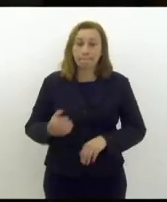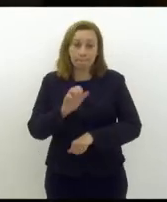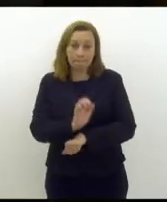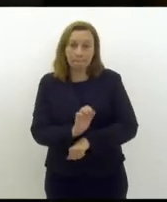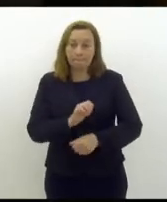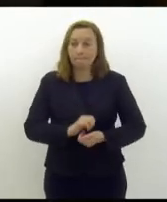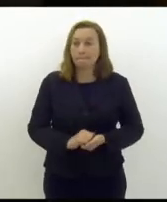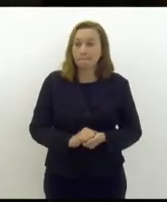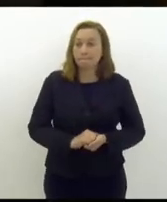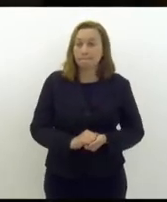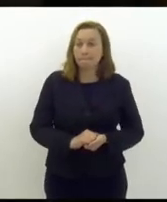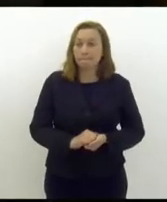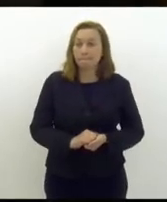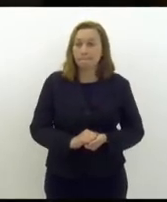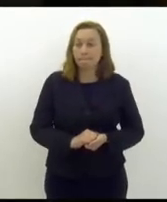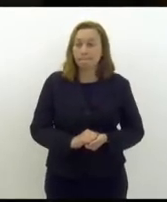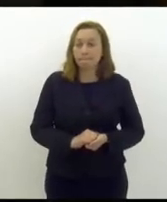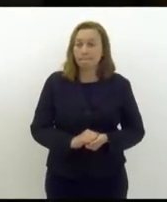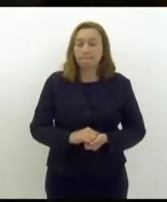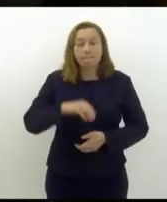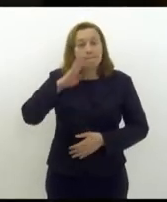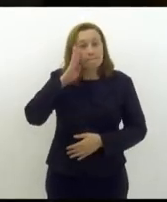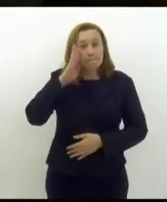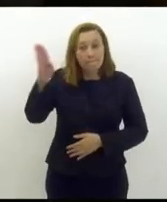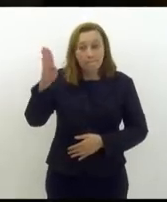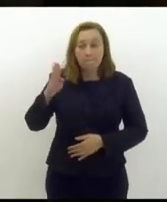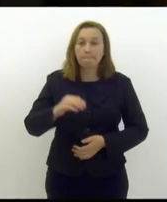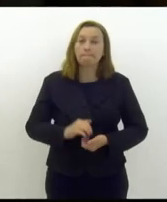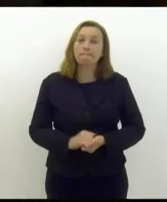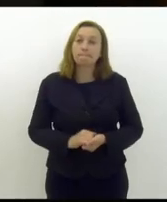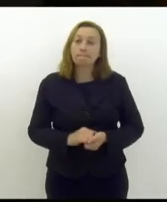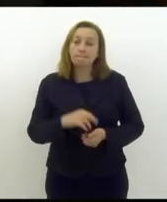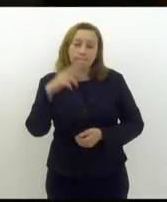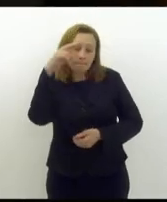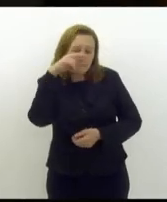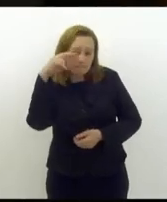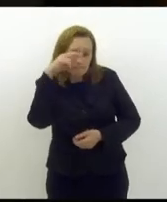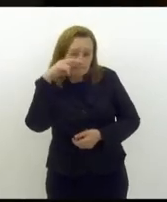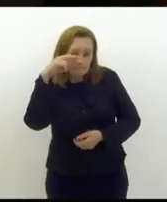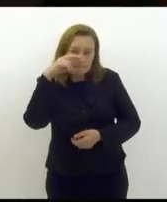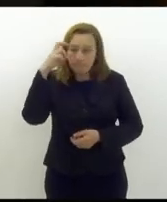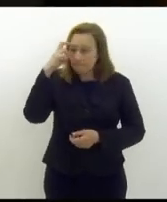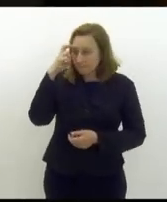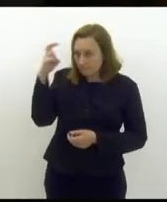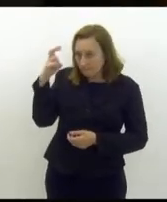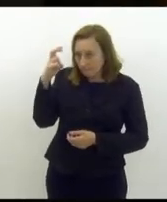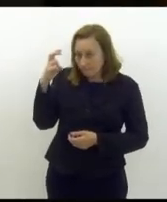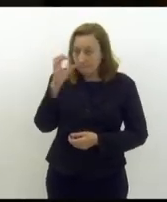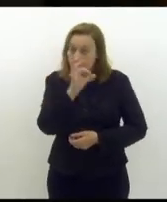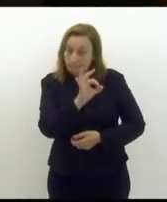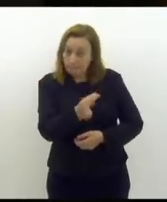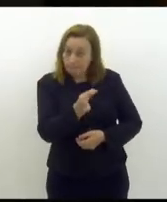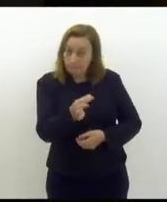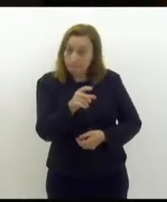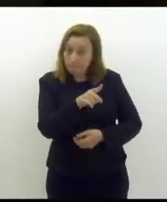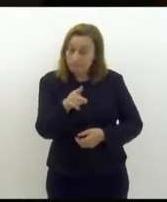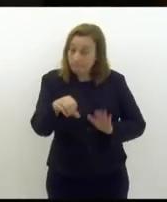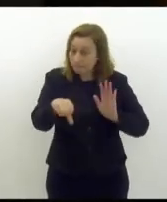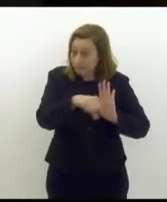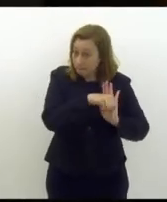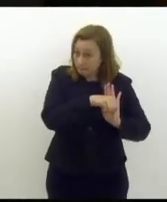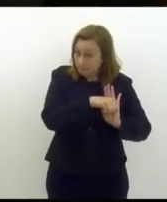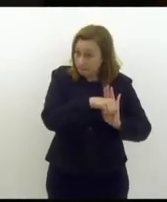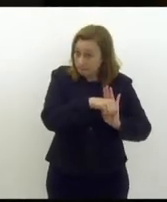de garantir como prioridade a investigação a inteligência justamente para que esses crimes